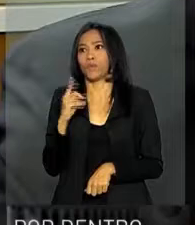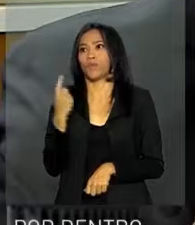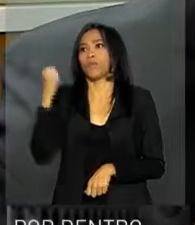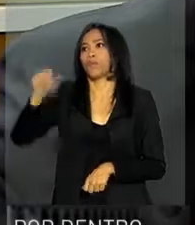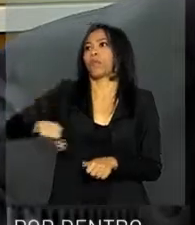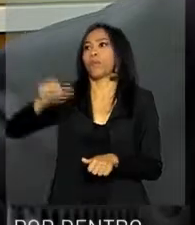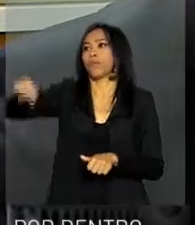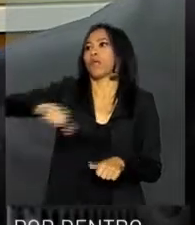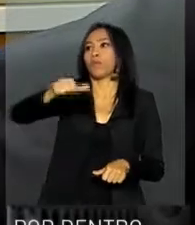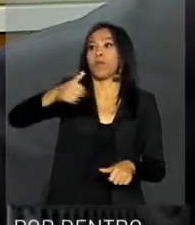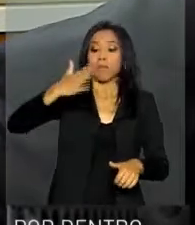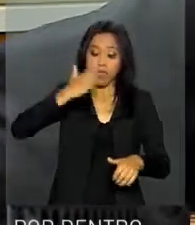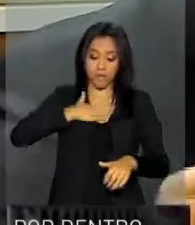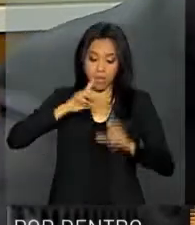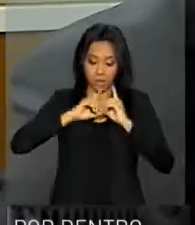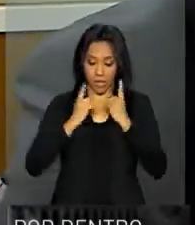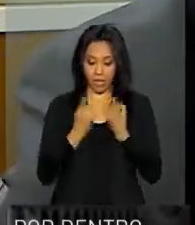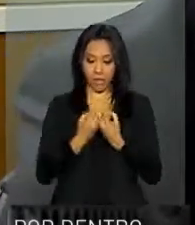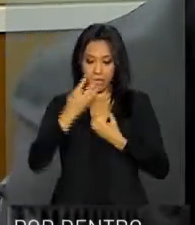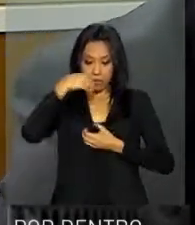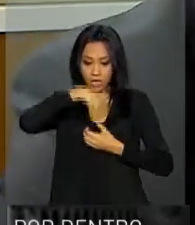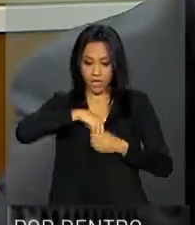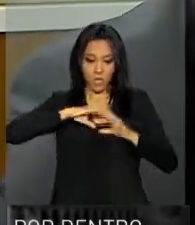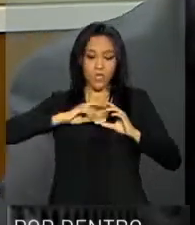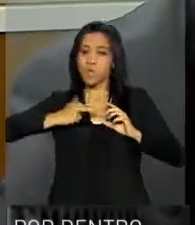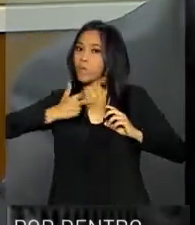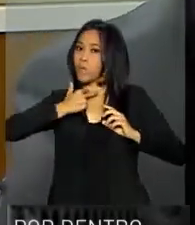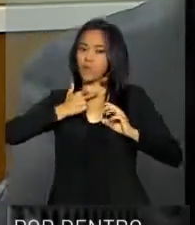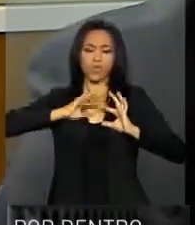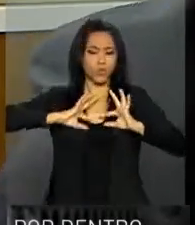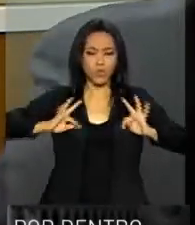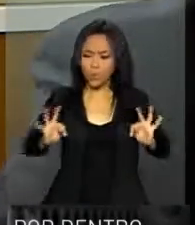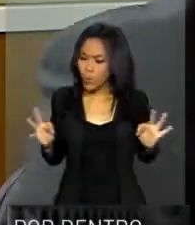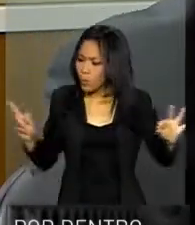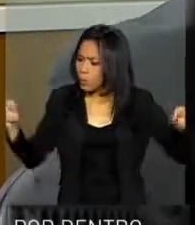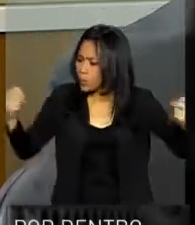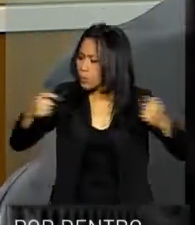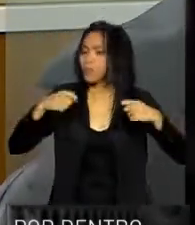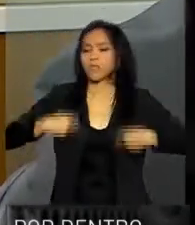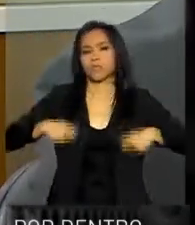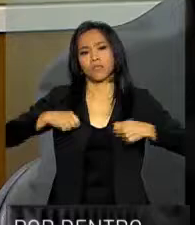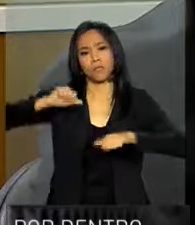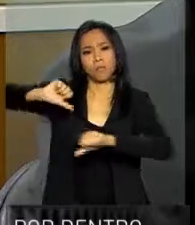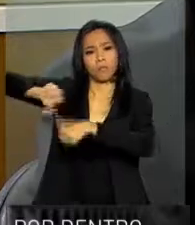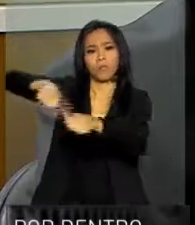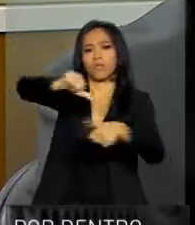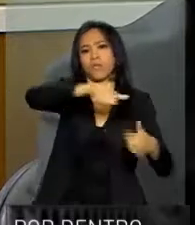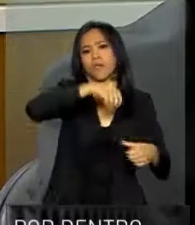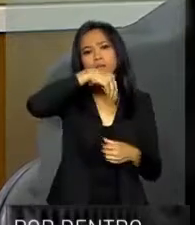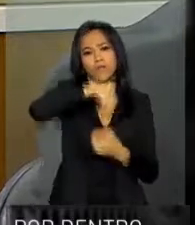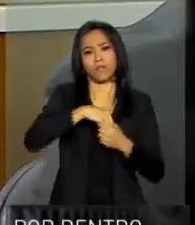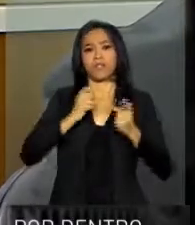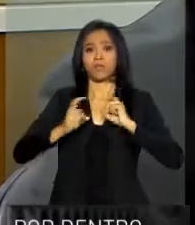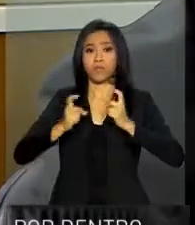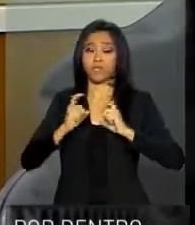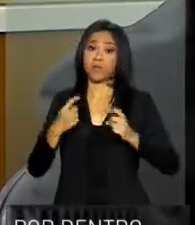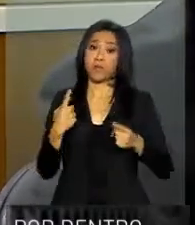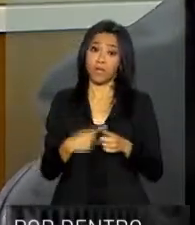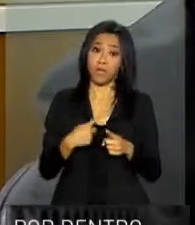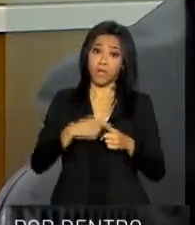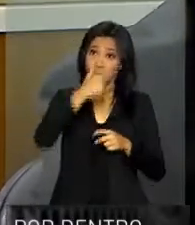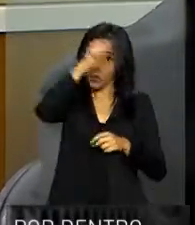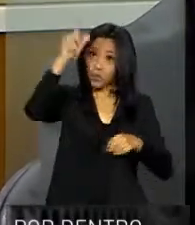mas o seu setor não nós temos que mudar todos os setores porque os países que deram certo não funcionam como nós